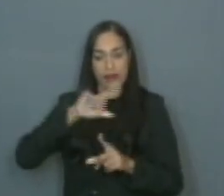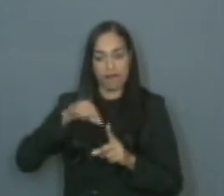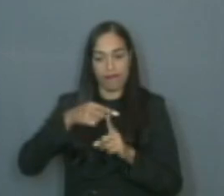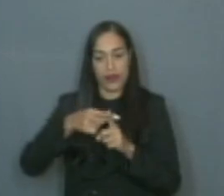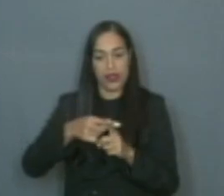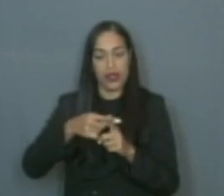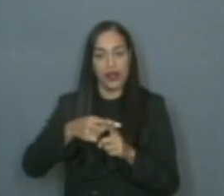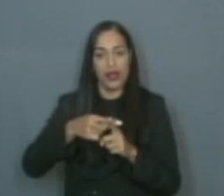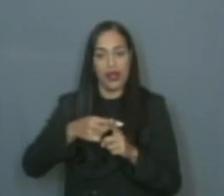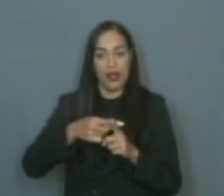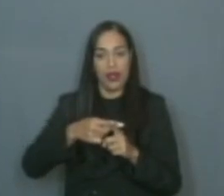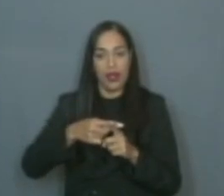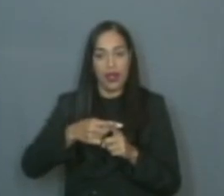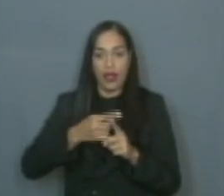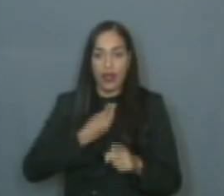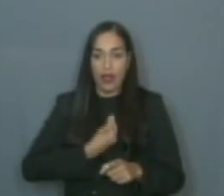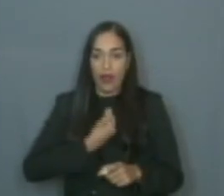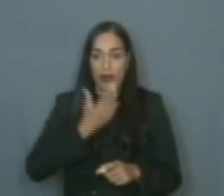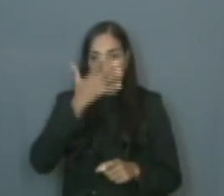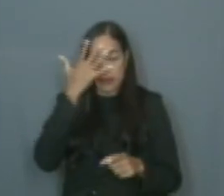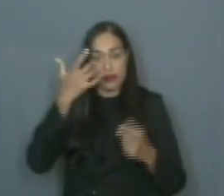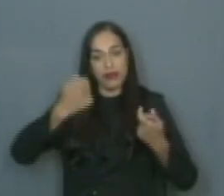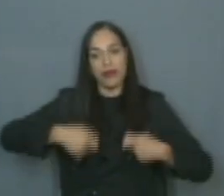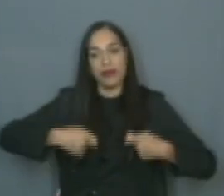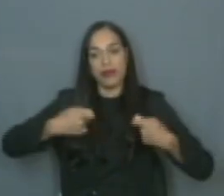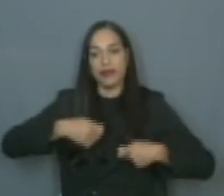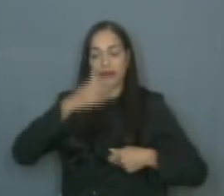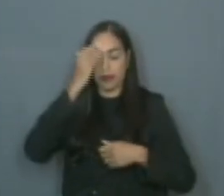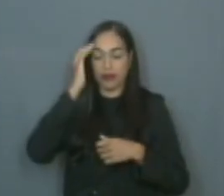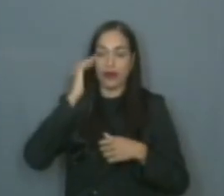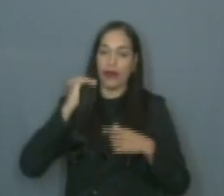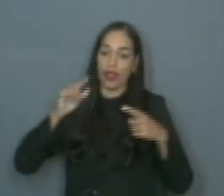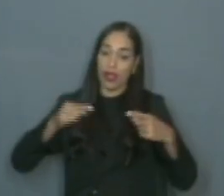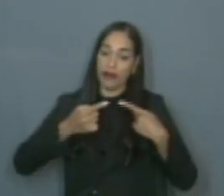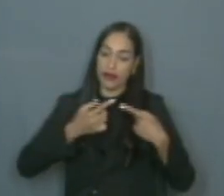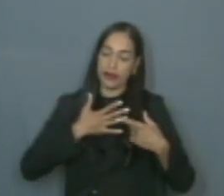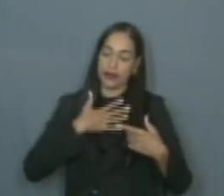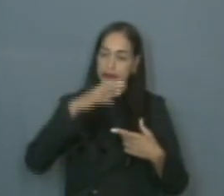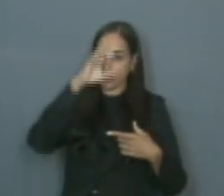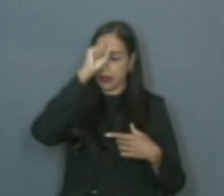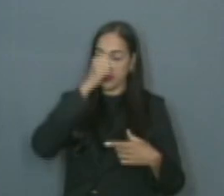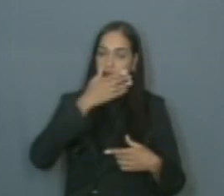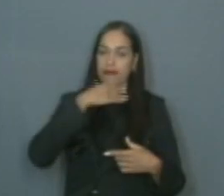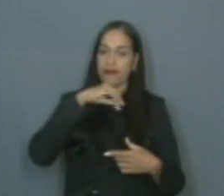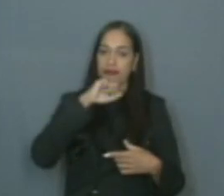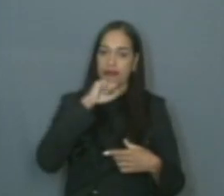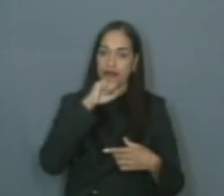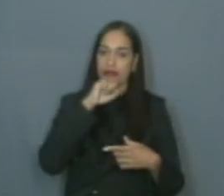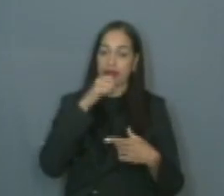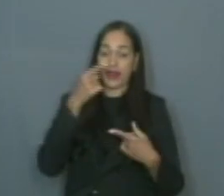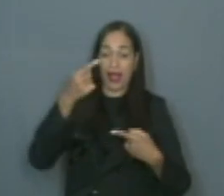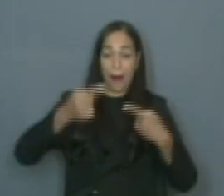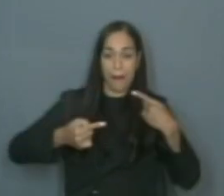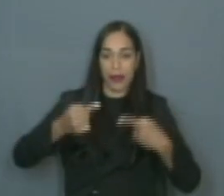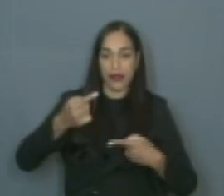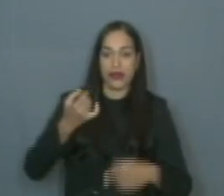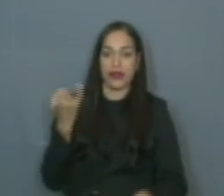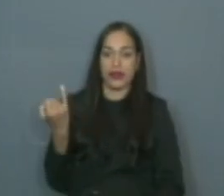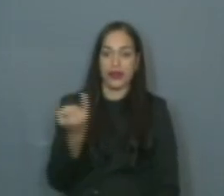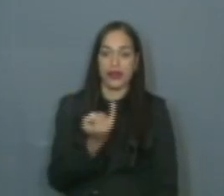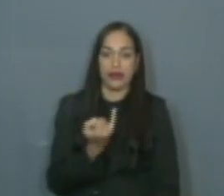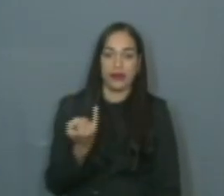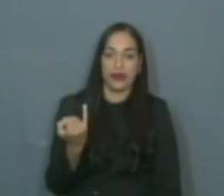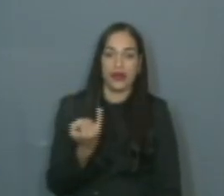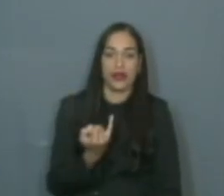na vida daqueles que mais precisam. Eu defendo e aprendi com meu pai, o deputado Marco Aurélio, que a política essencialmente